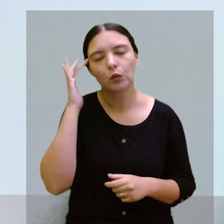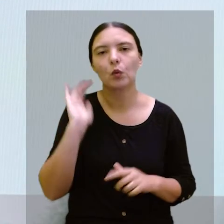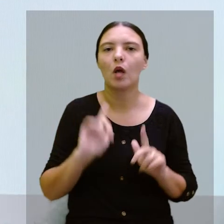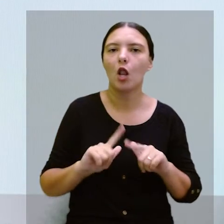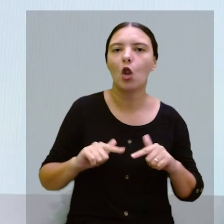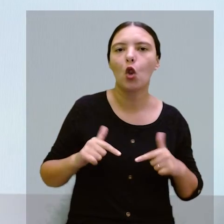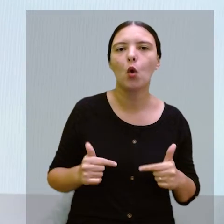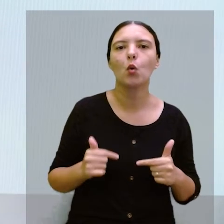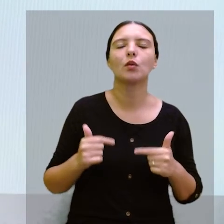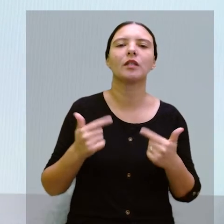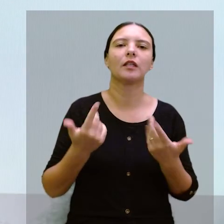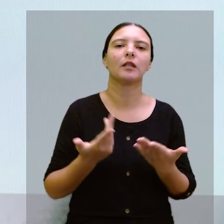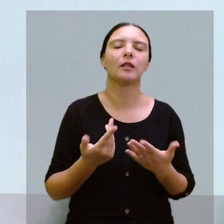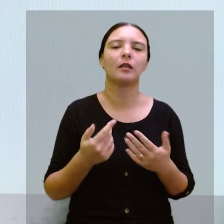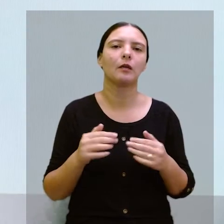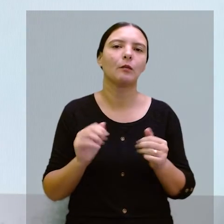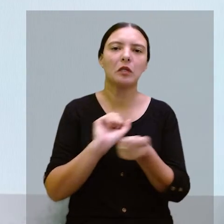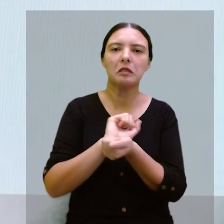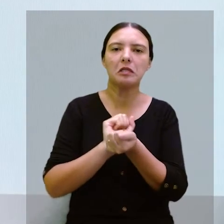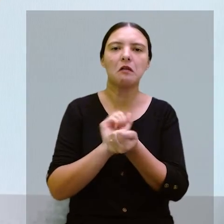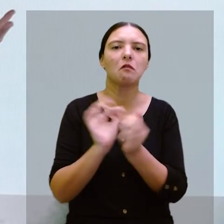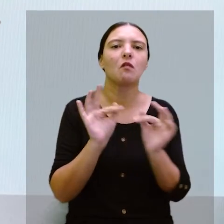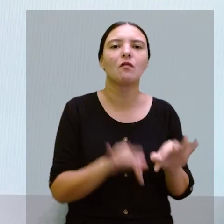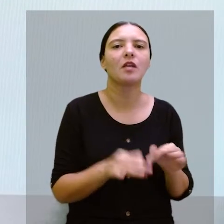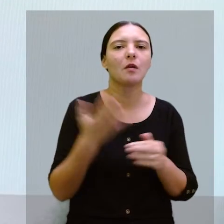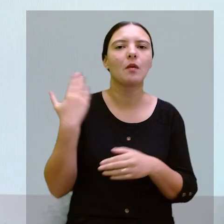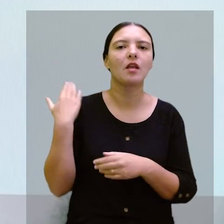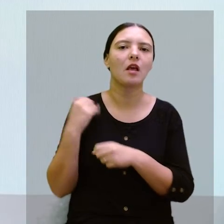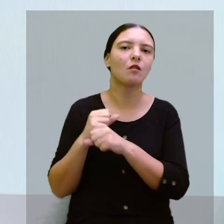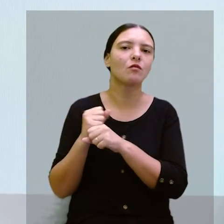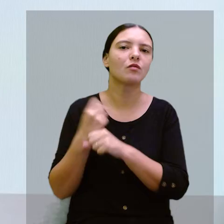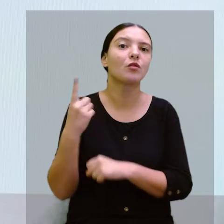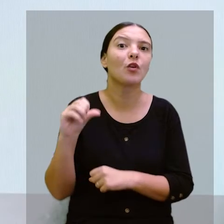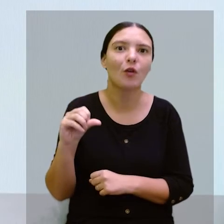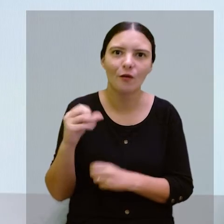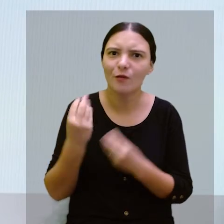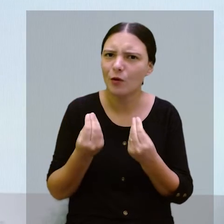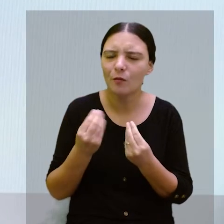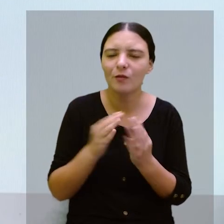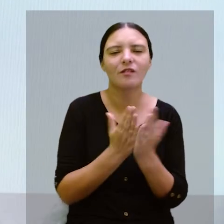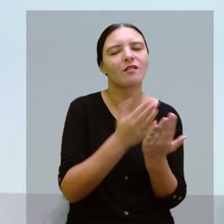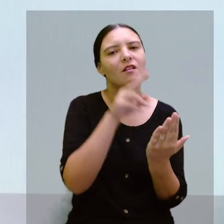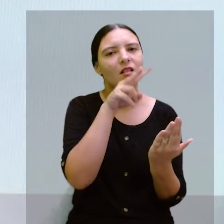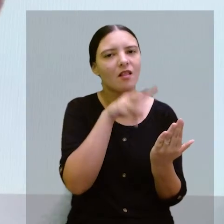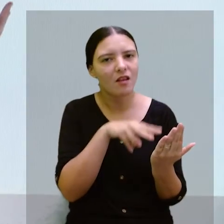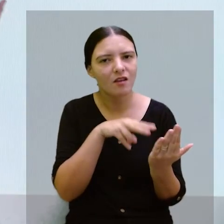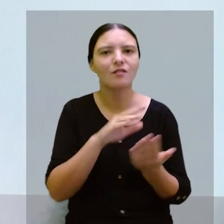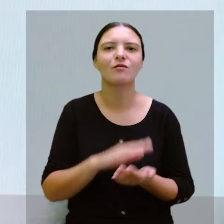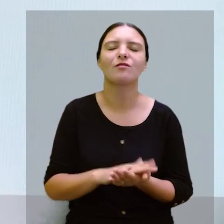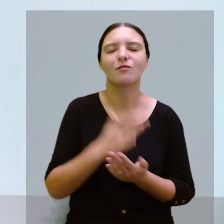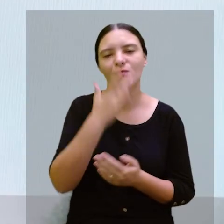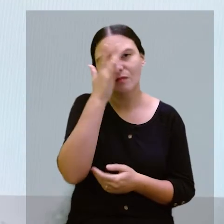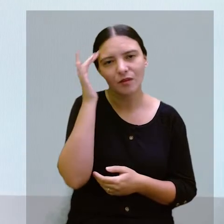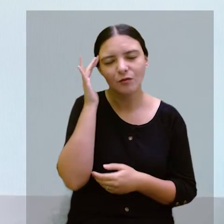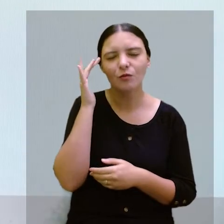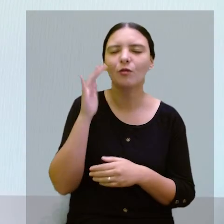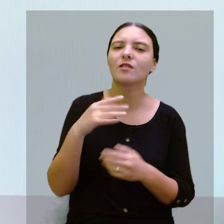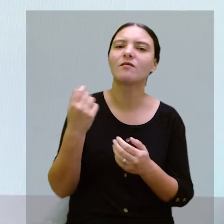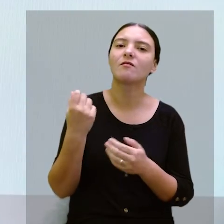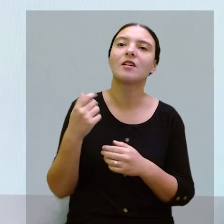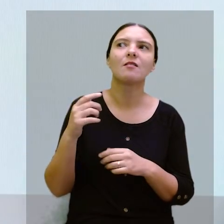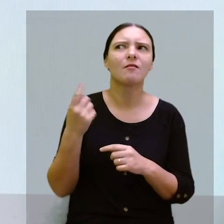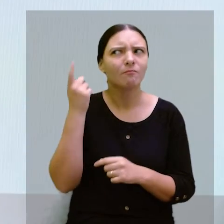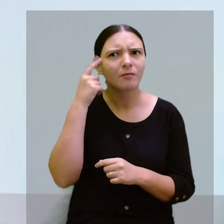pelo abolicionismo, pelo fim da escravatura no século XIX? Lendo textos do Castro Alves, de outros autores, você pode ter